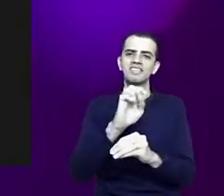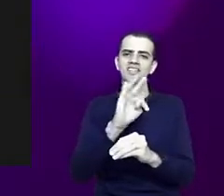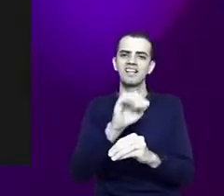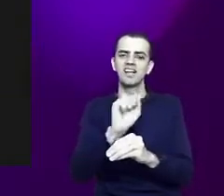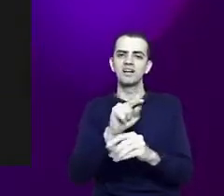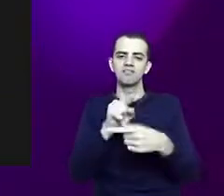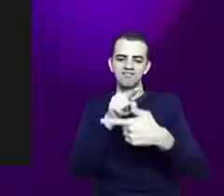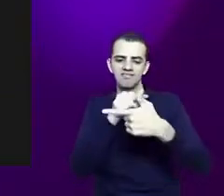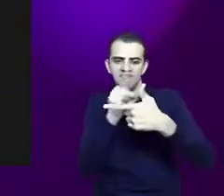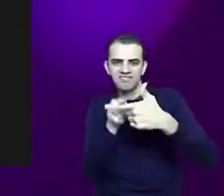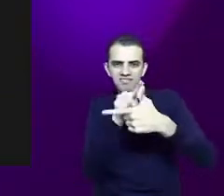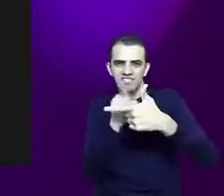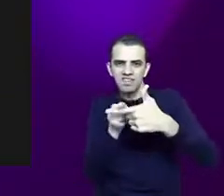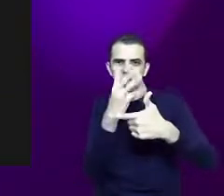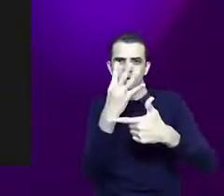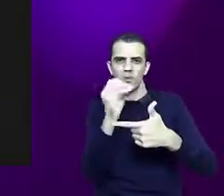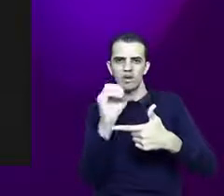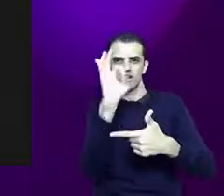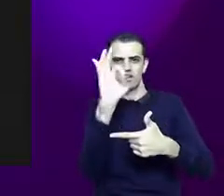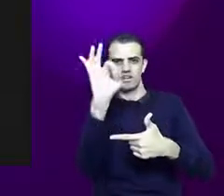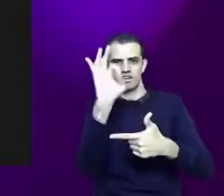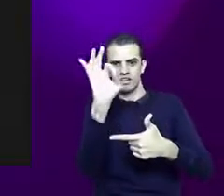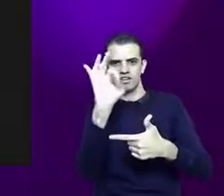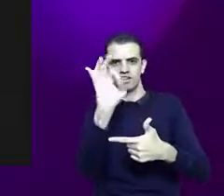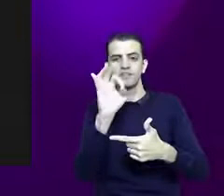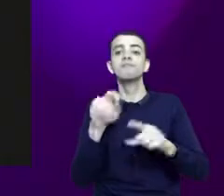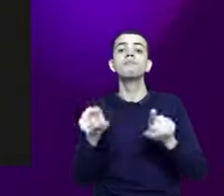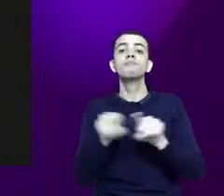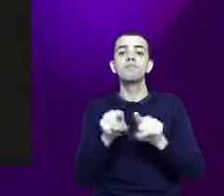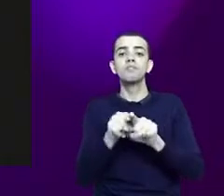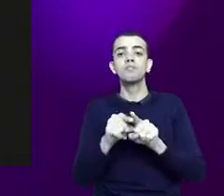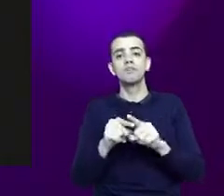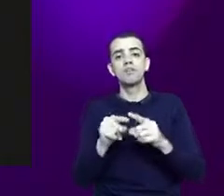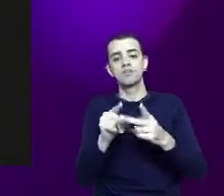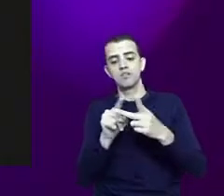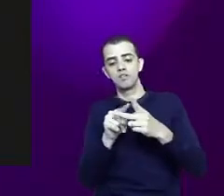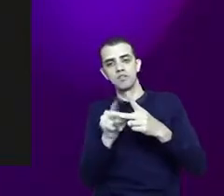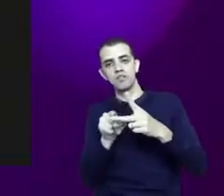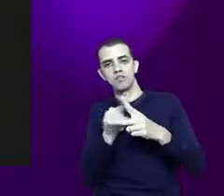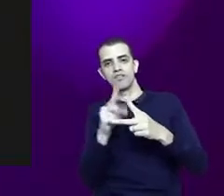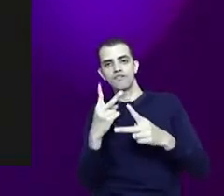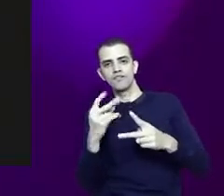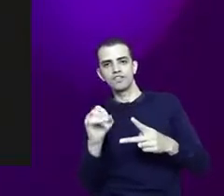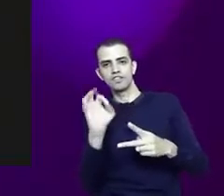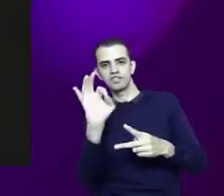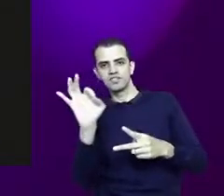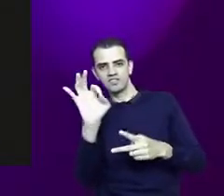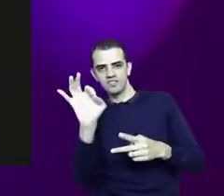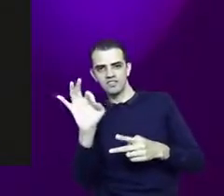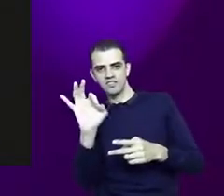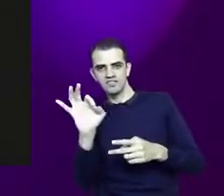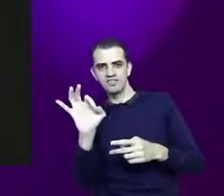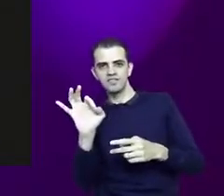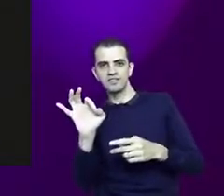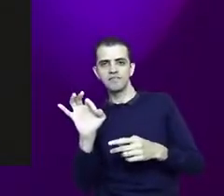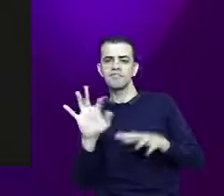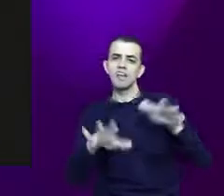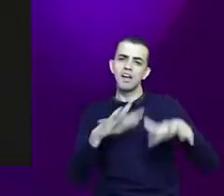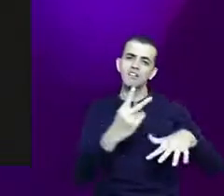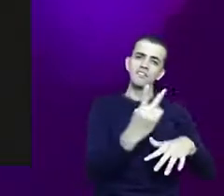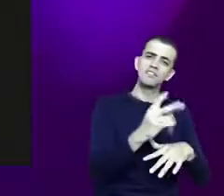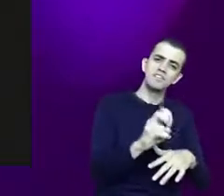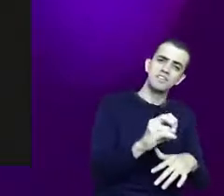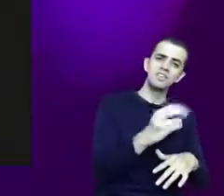de inclinação lateral, em torno de 20 graus de antiversão e 20 a 25 graus